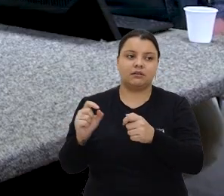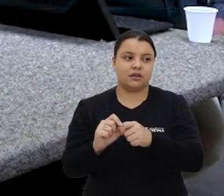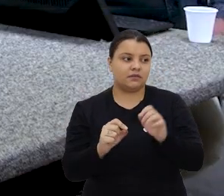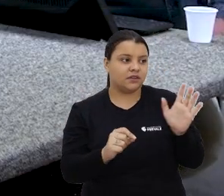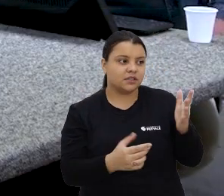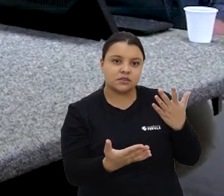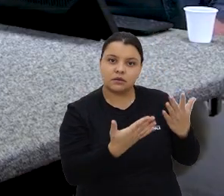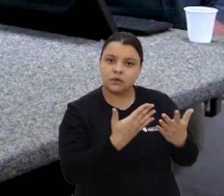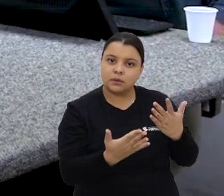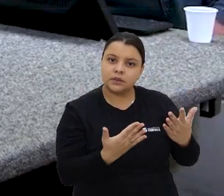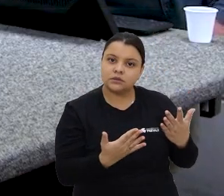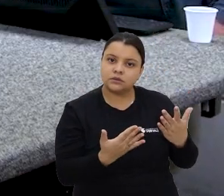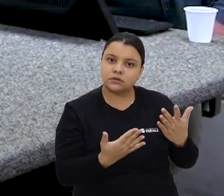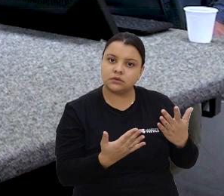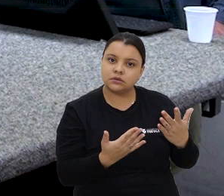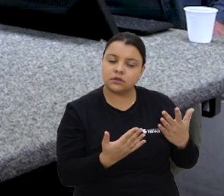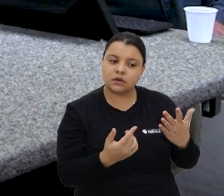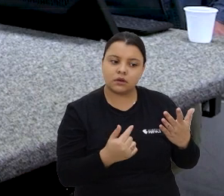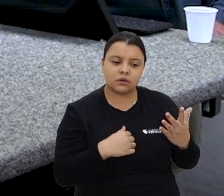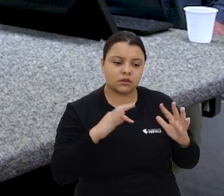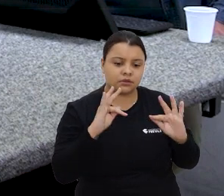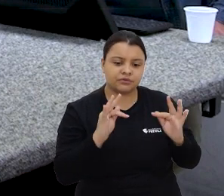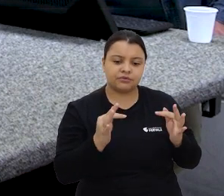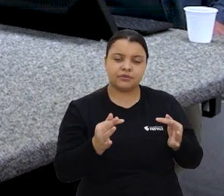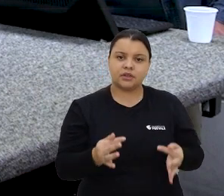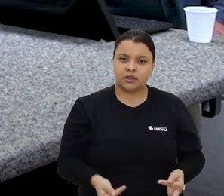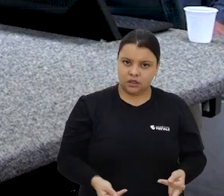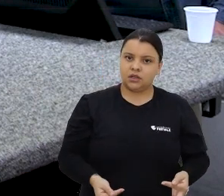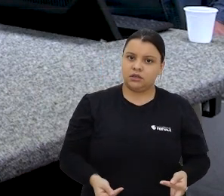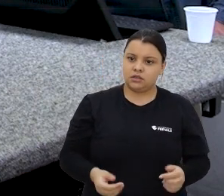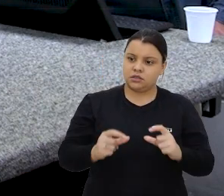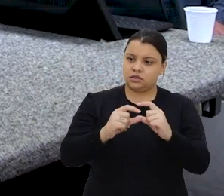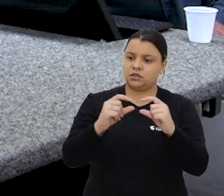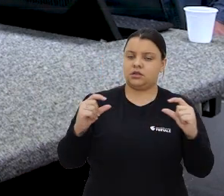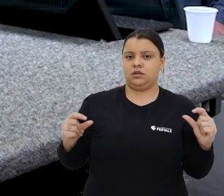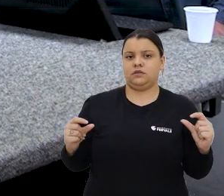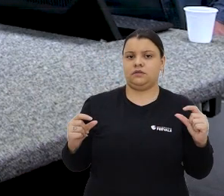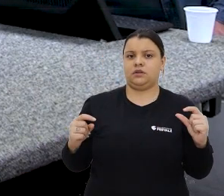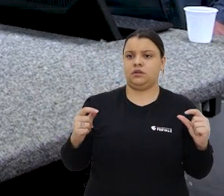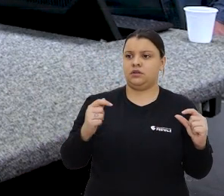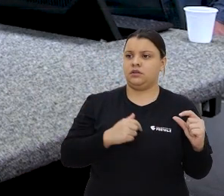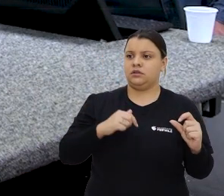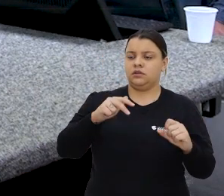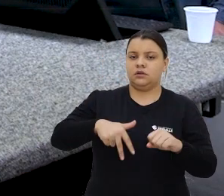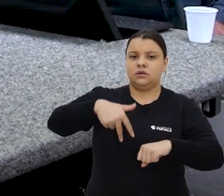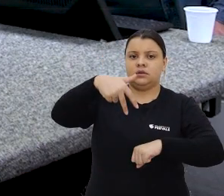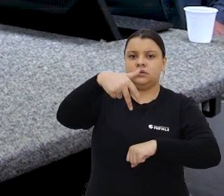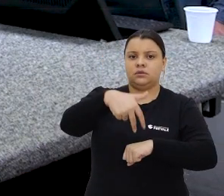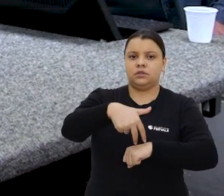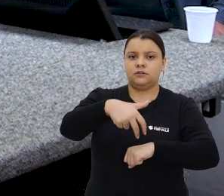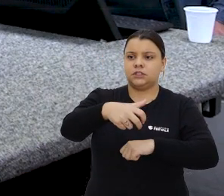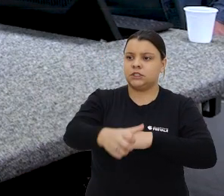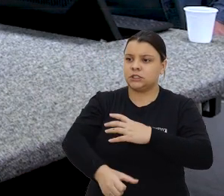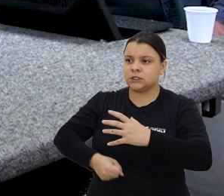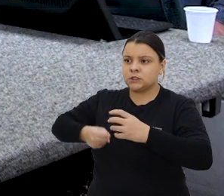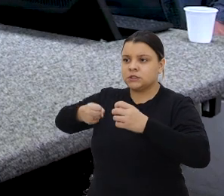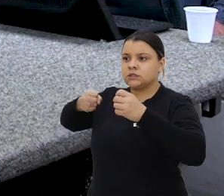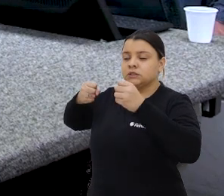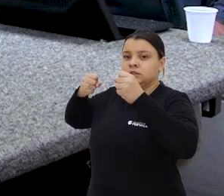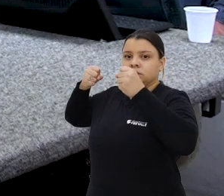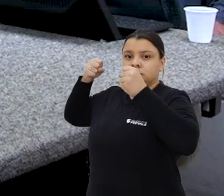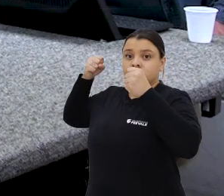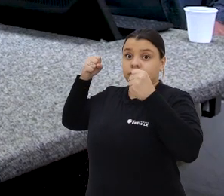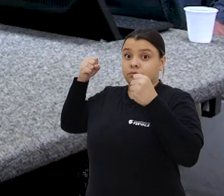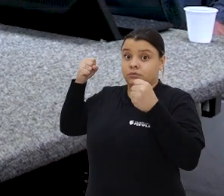que ele termina de falar isso, eu me levantei e eu ia quebrar a cara dele. Eu me levantei para